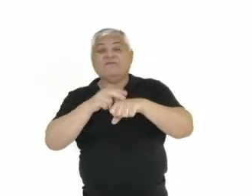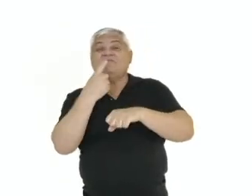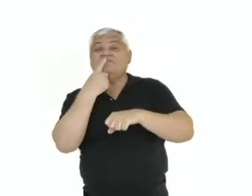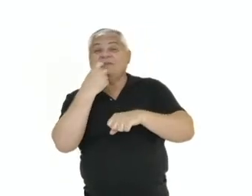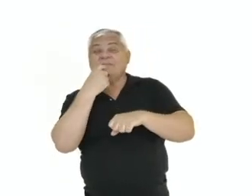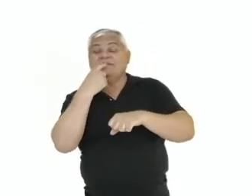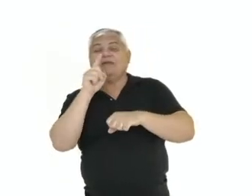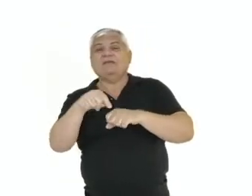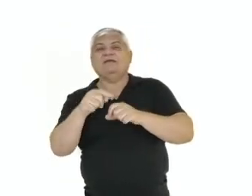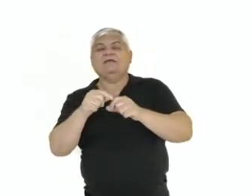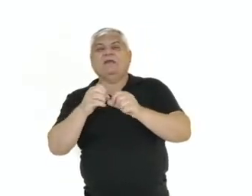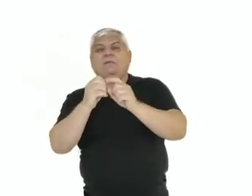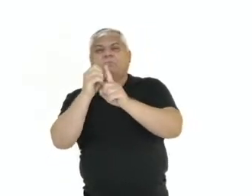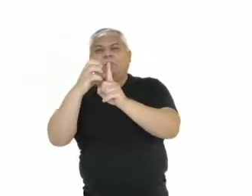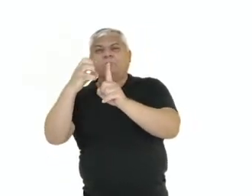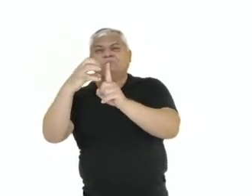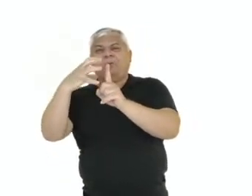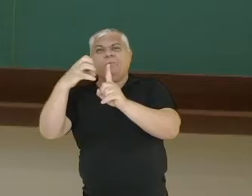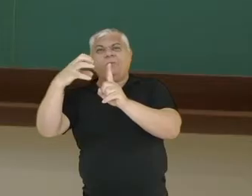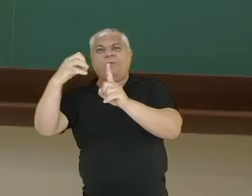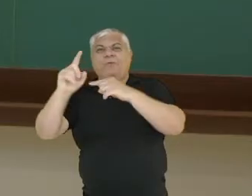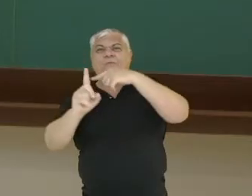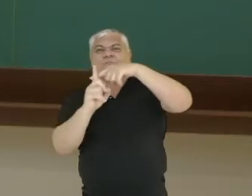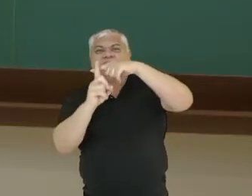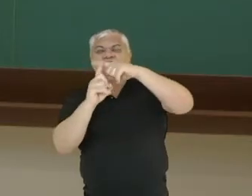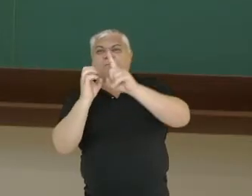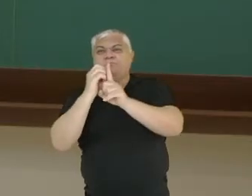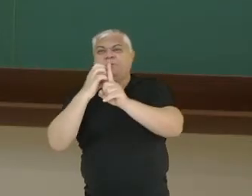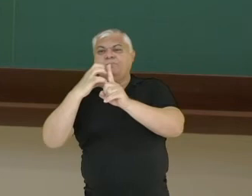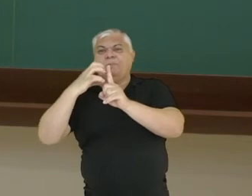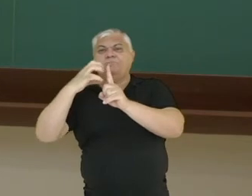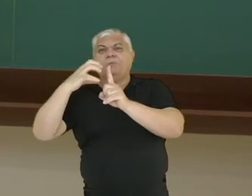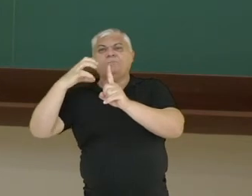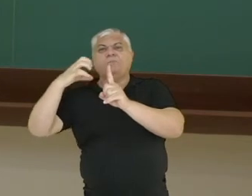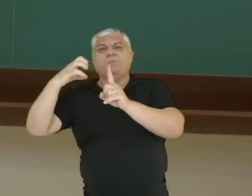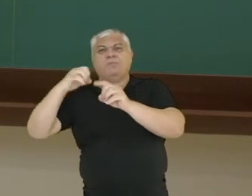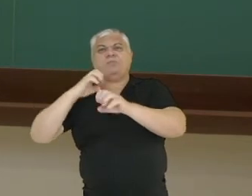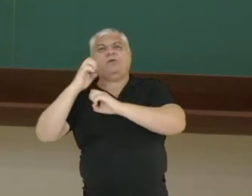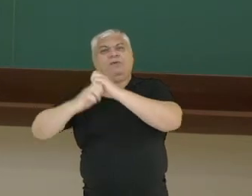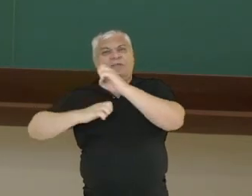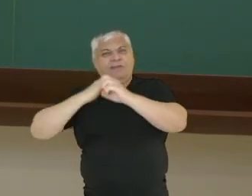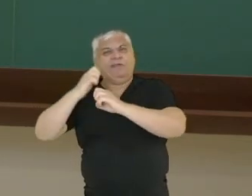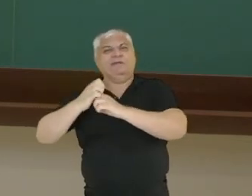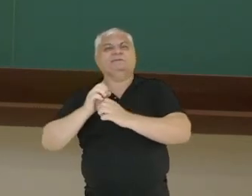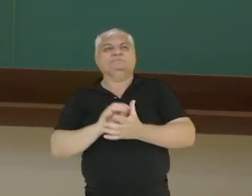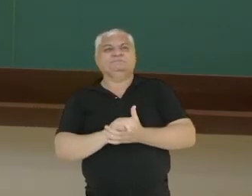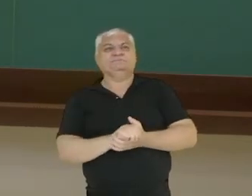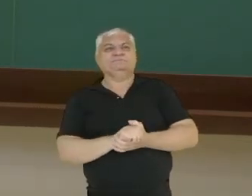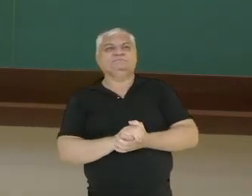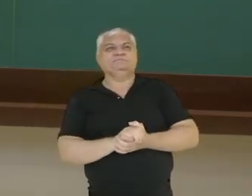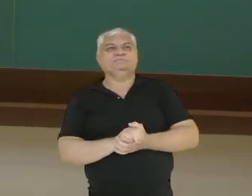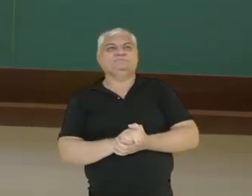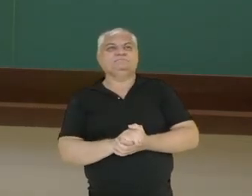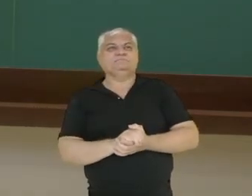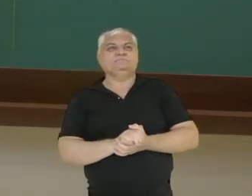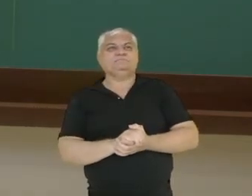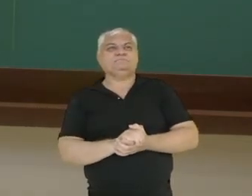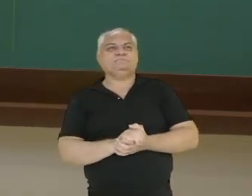positiva, teve a deposição e a massa do eletrodo aumentou com o processo do funcionamento da pilha.